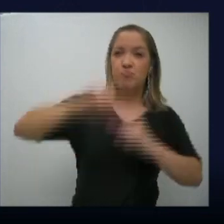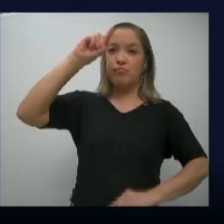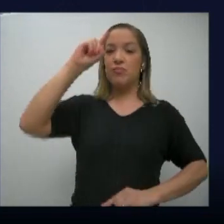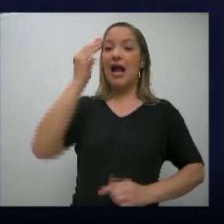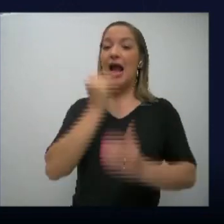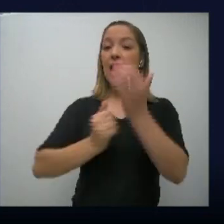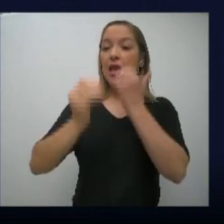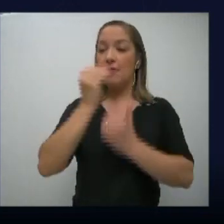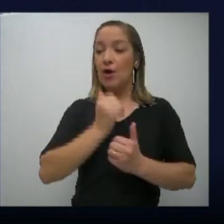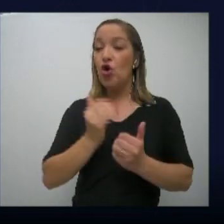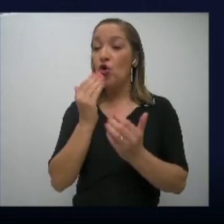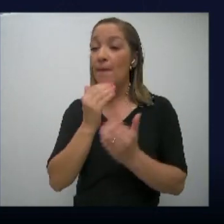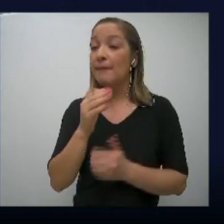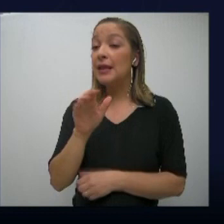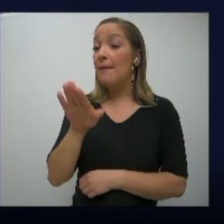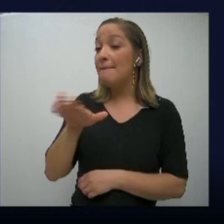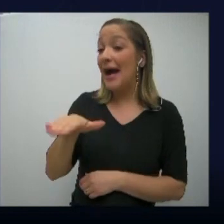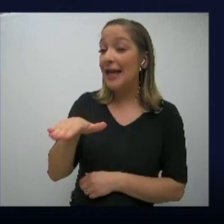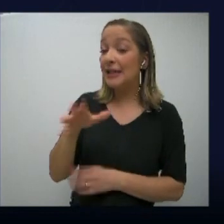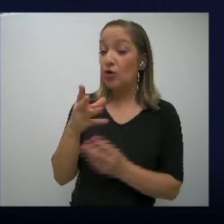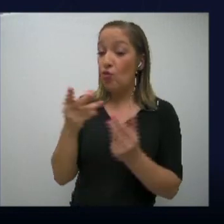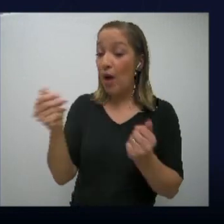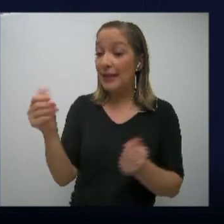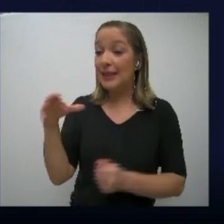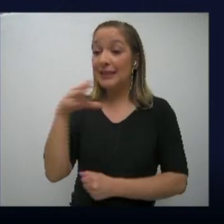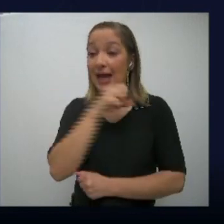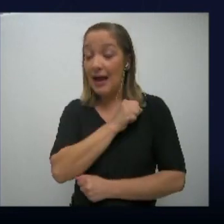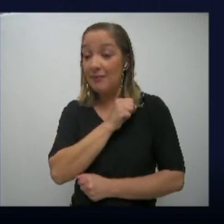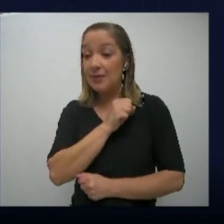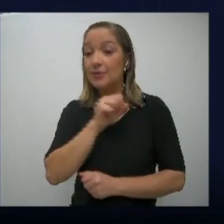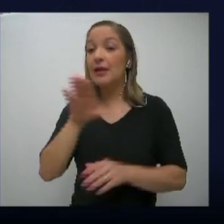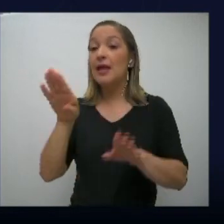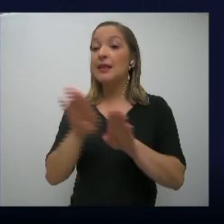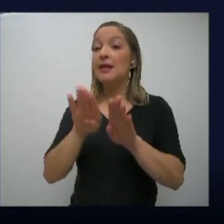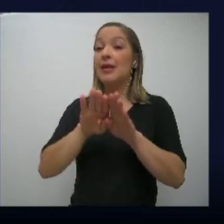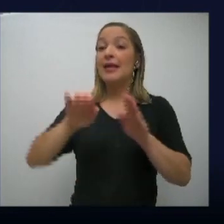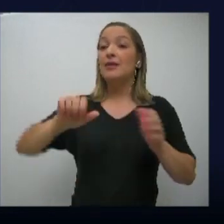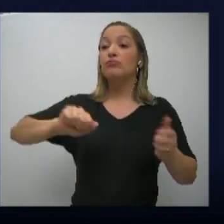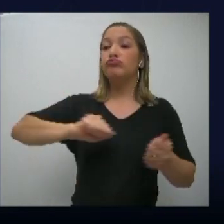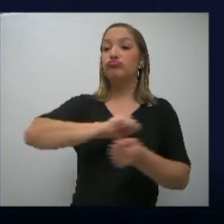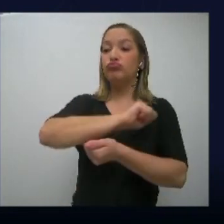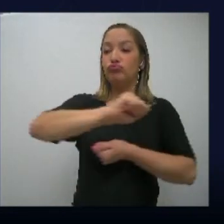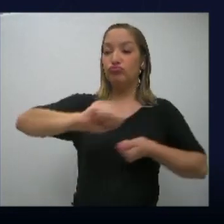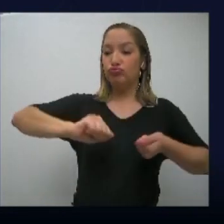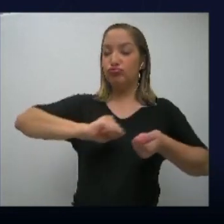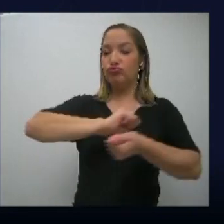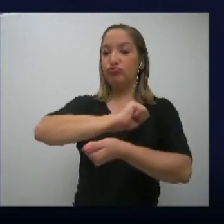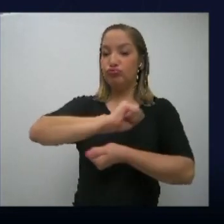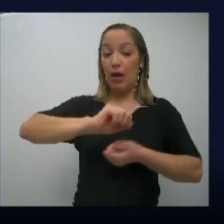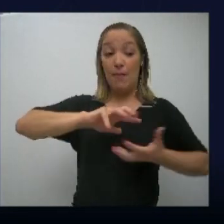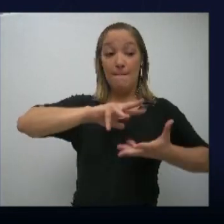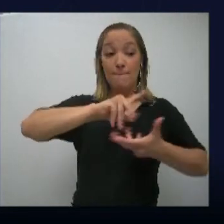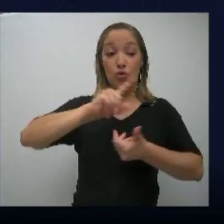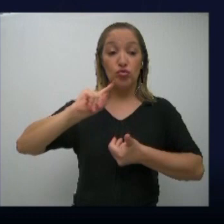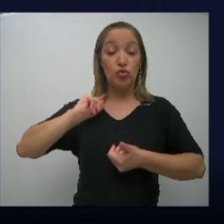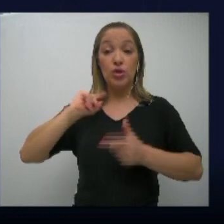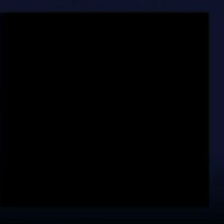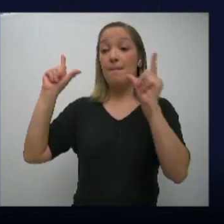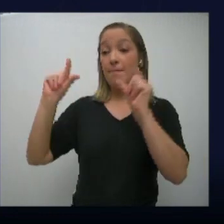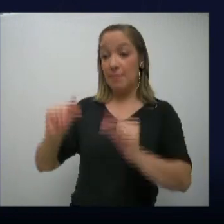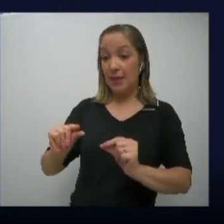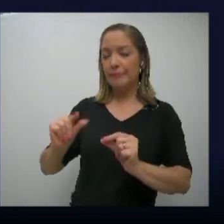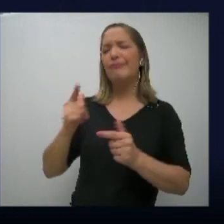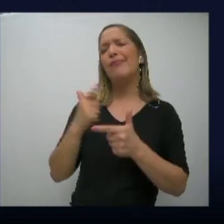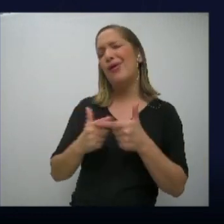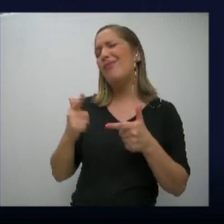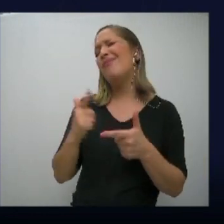significa comida mais barato + qualidade eu e mais sustentável sustentável significa com menos poluição tem um problema que existe tem